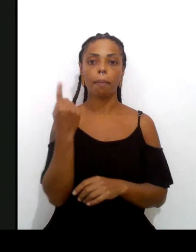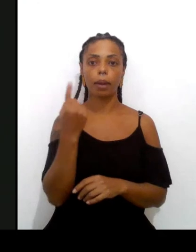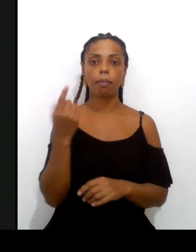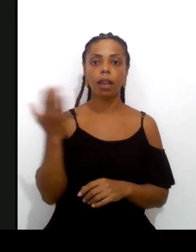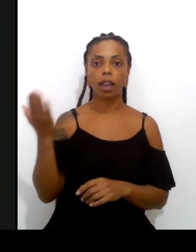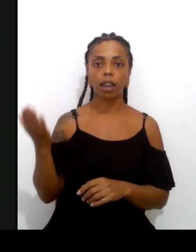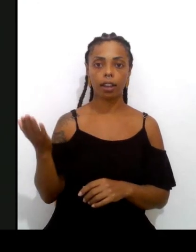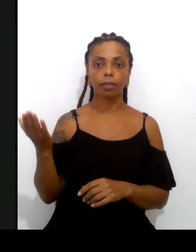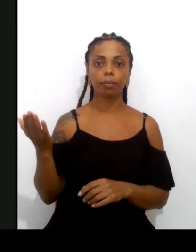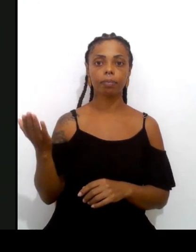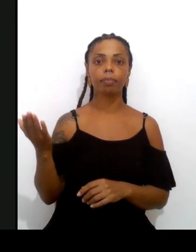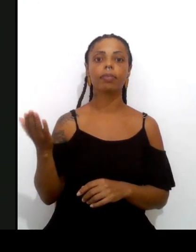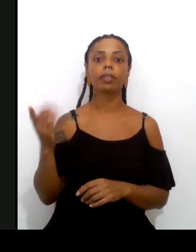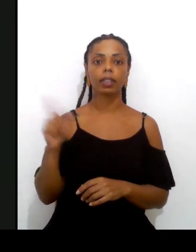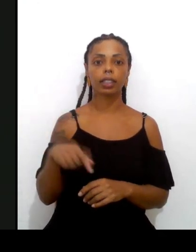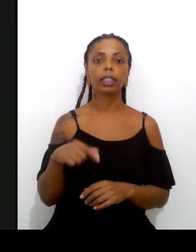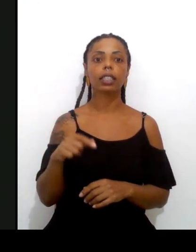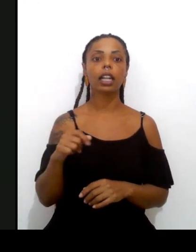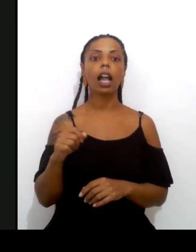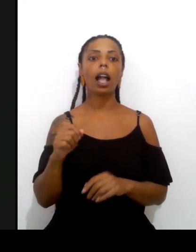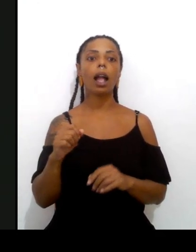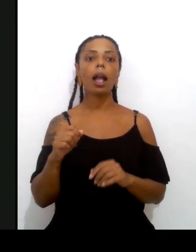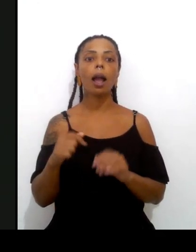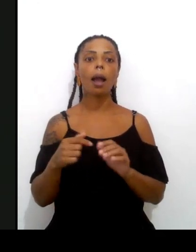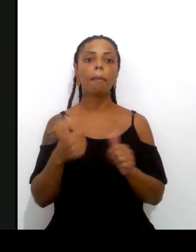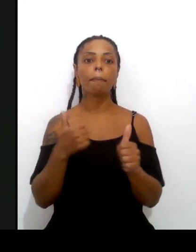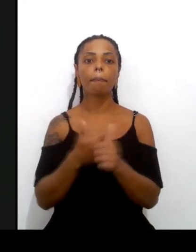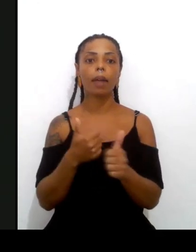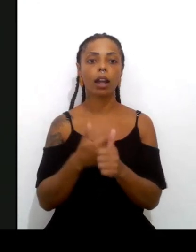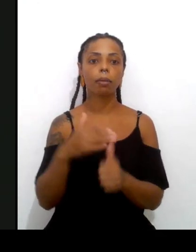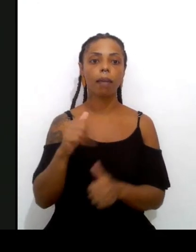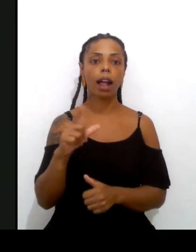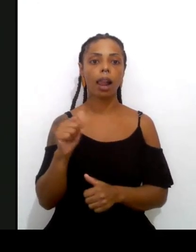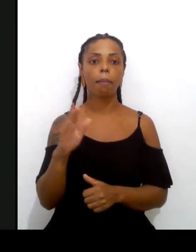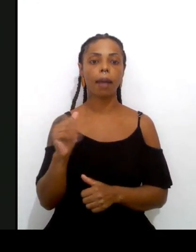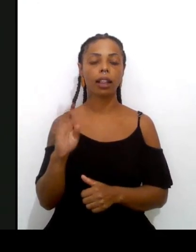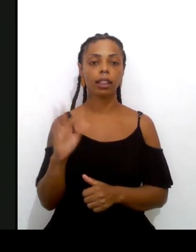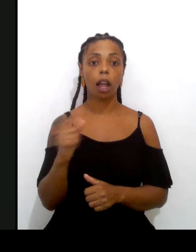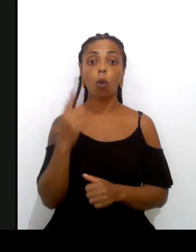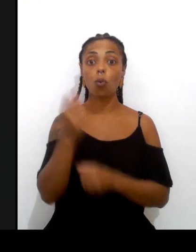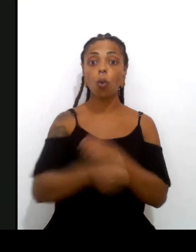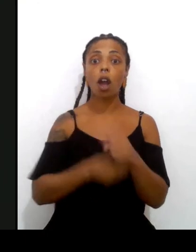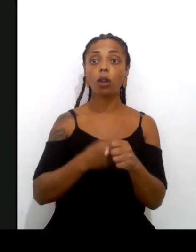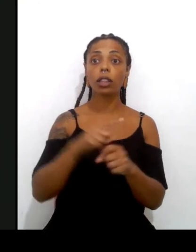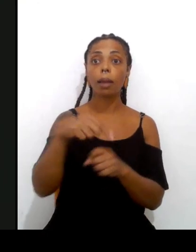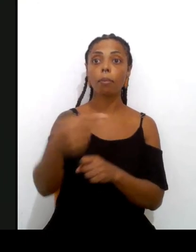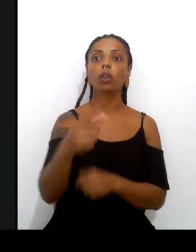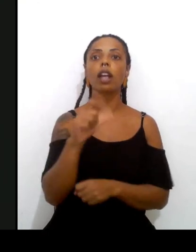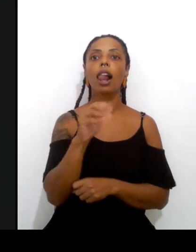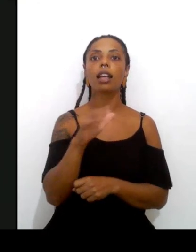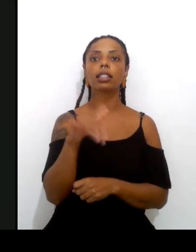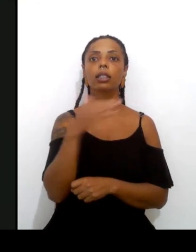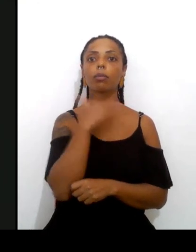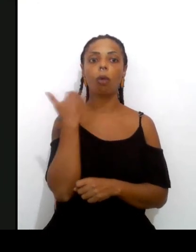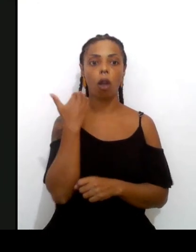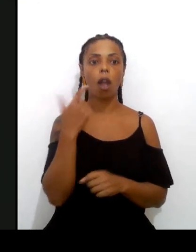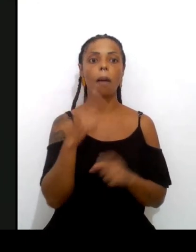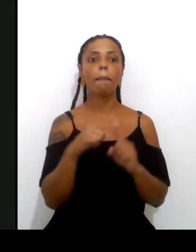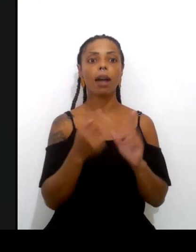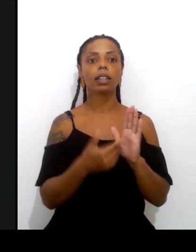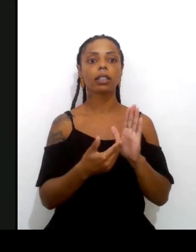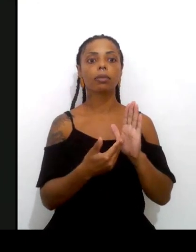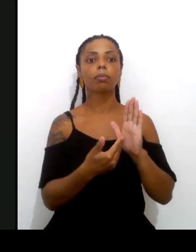malabata Tanger pintada em 63 um ano após a morte de Lace a representação de bacon da paisagem de